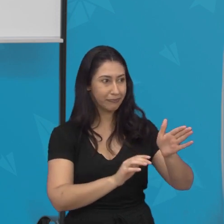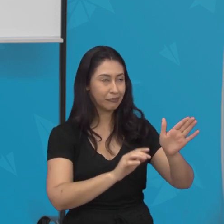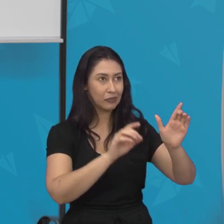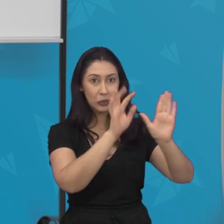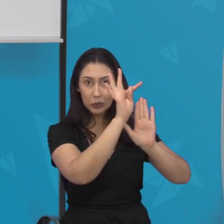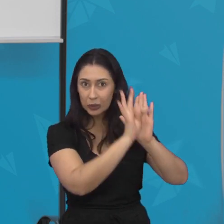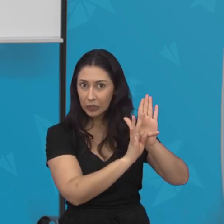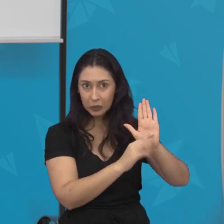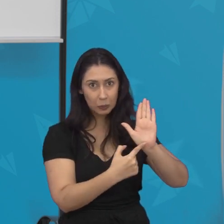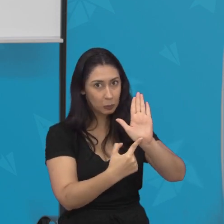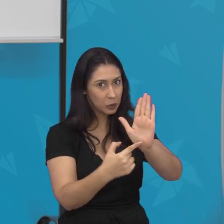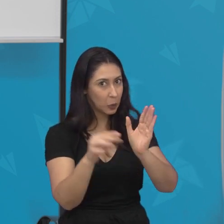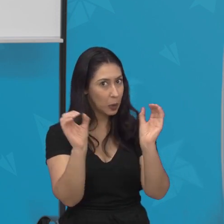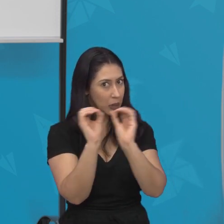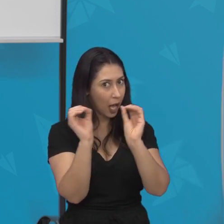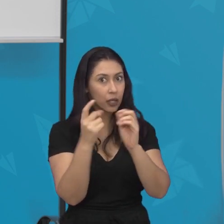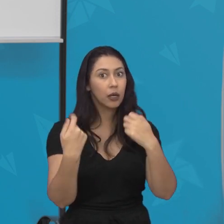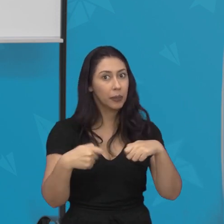teria que